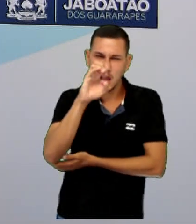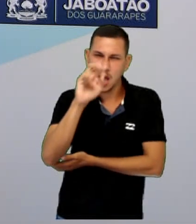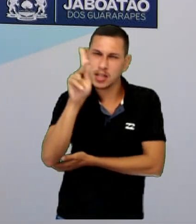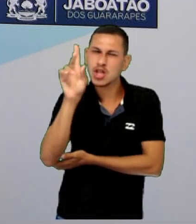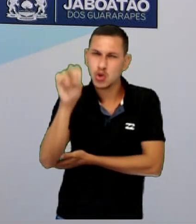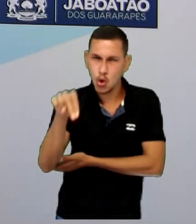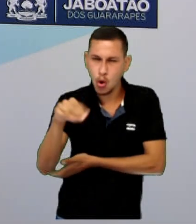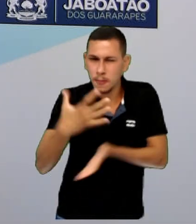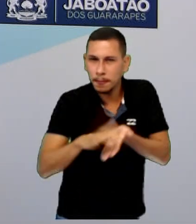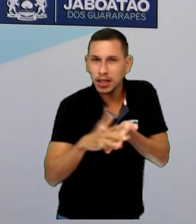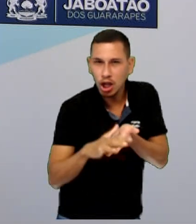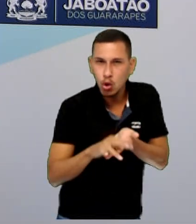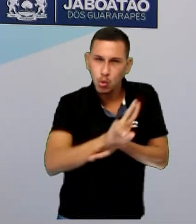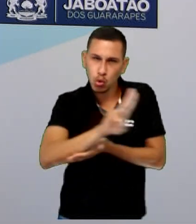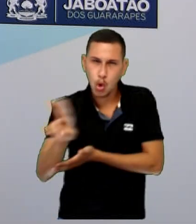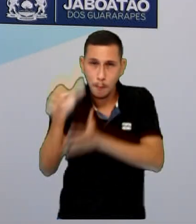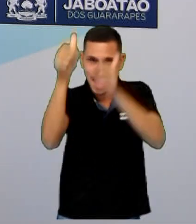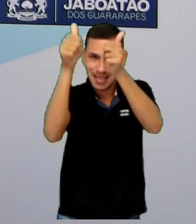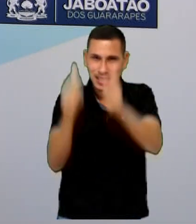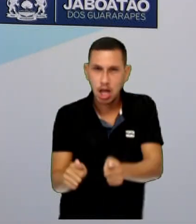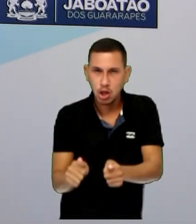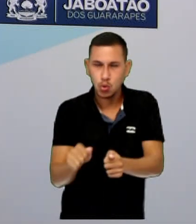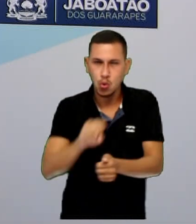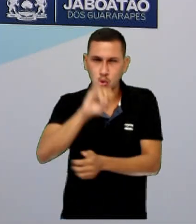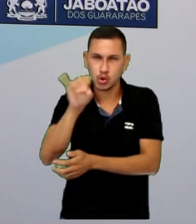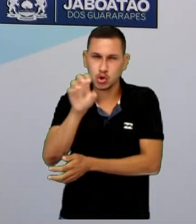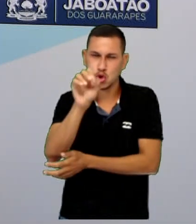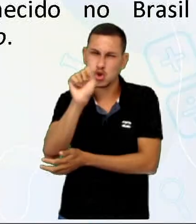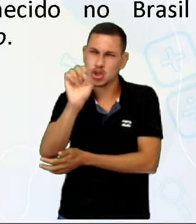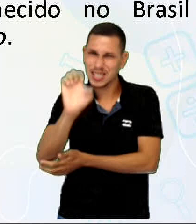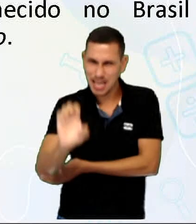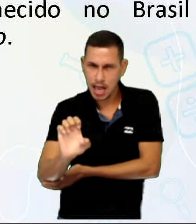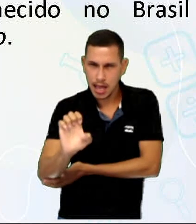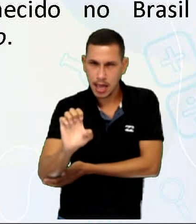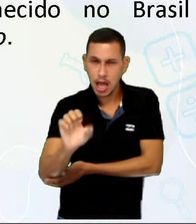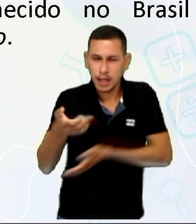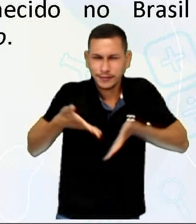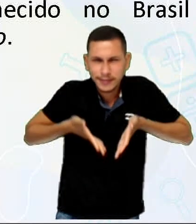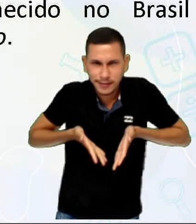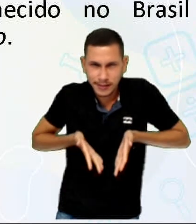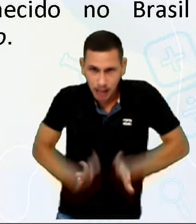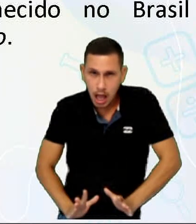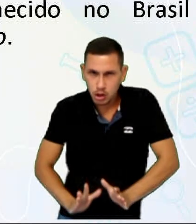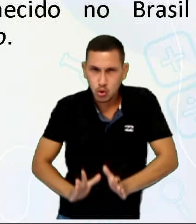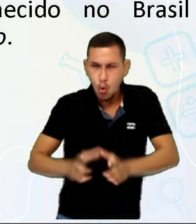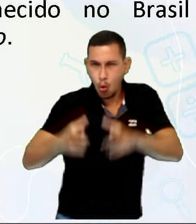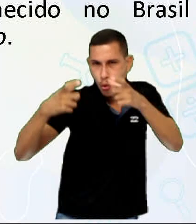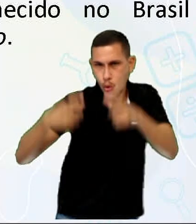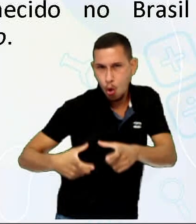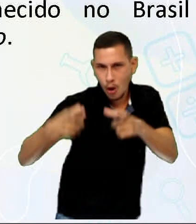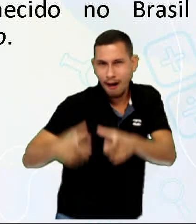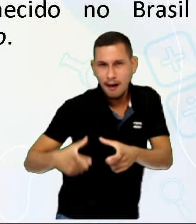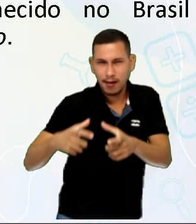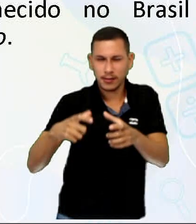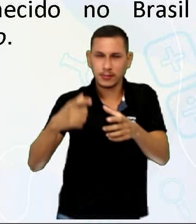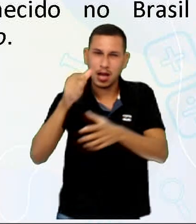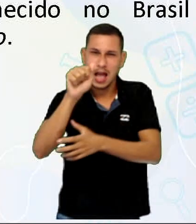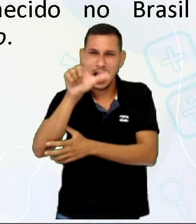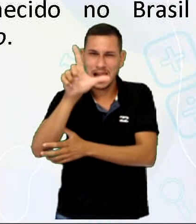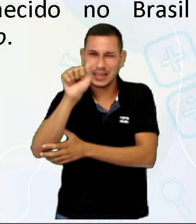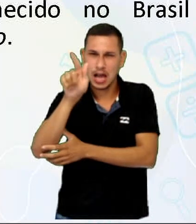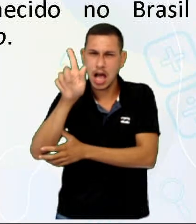nome artístico de José Gomes Filho, nascido em Alagoa Grande em 31 de agosto